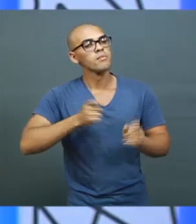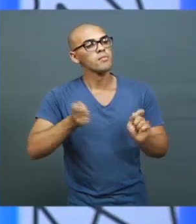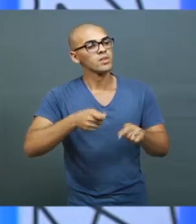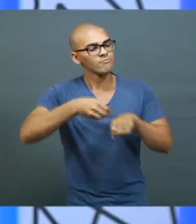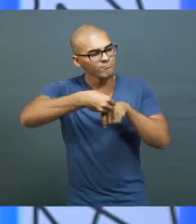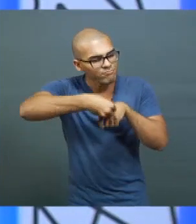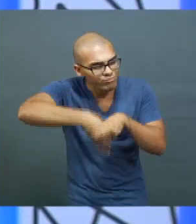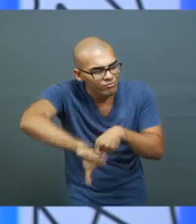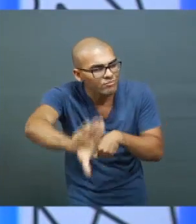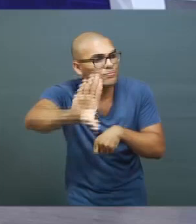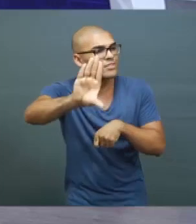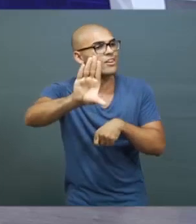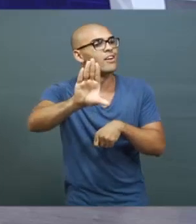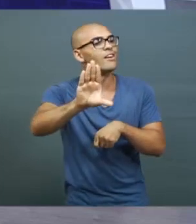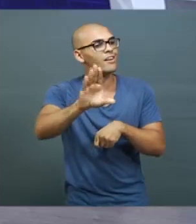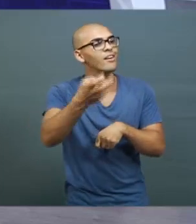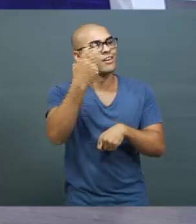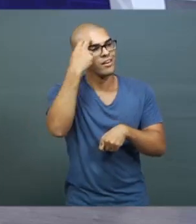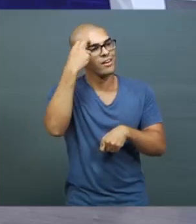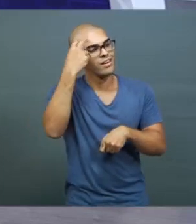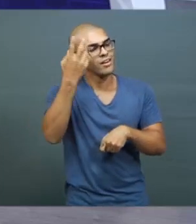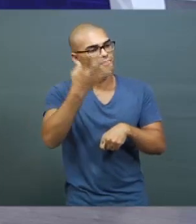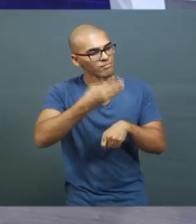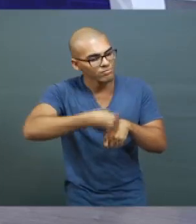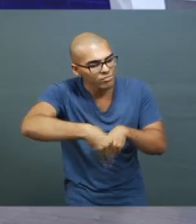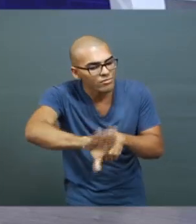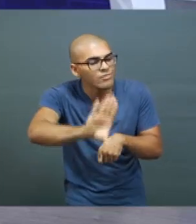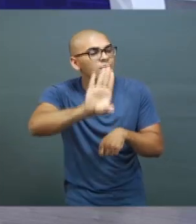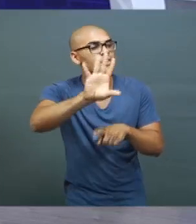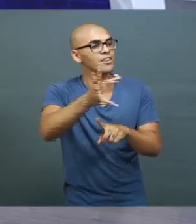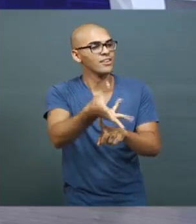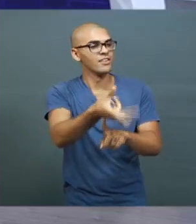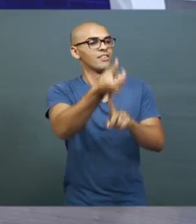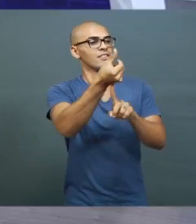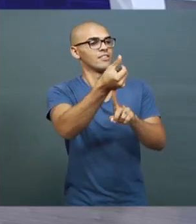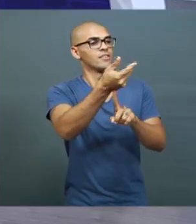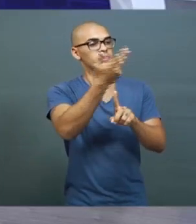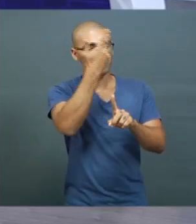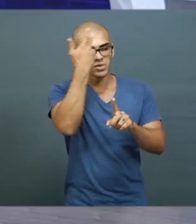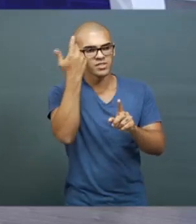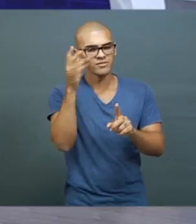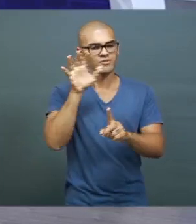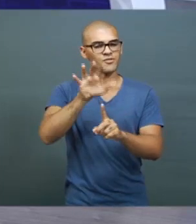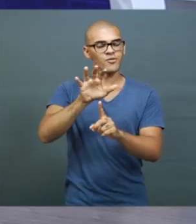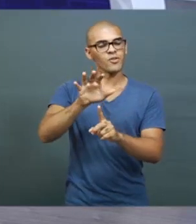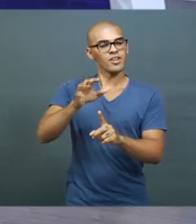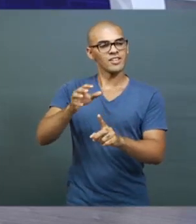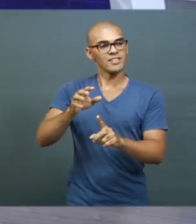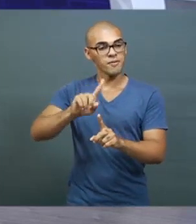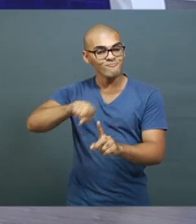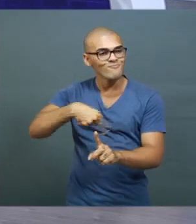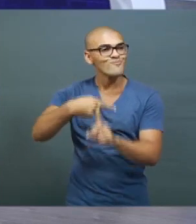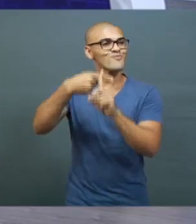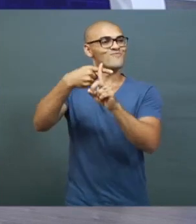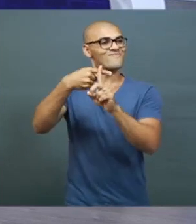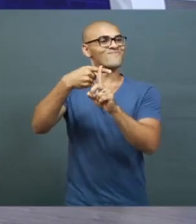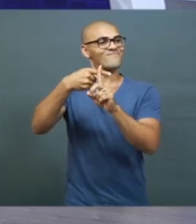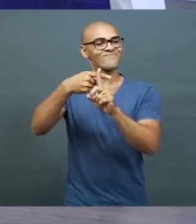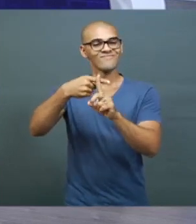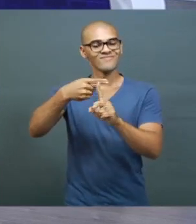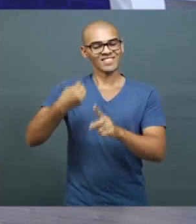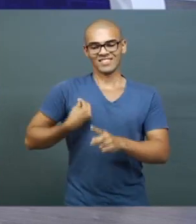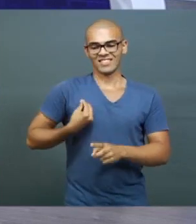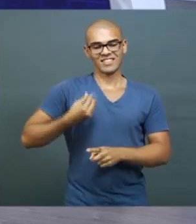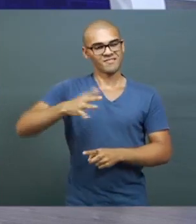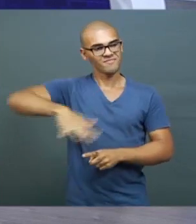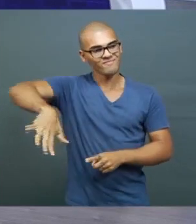e as pessoas vivam mais essa arte. Né? Rose, o Carlos falou dessa questão, essa dificuldade que é